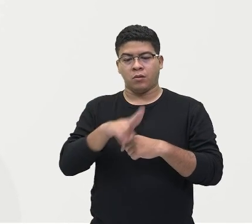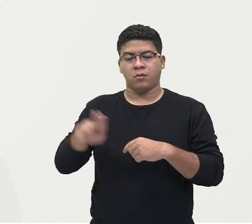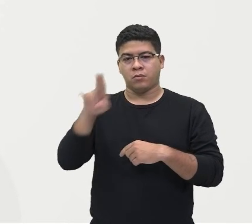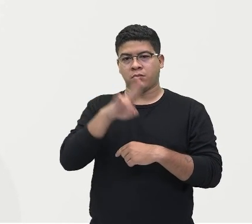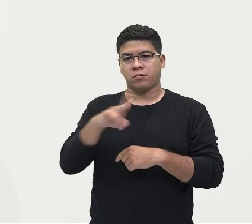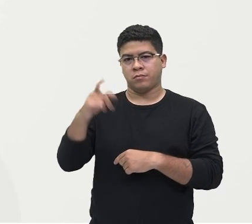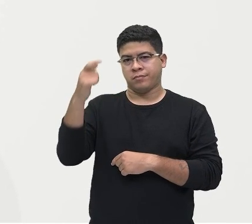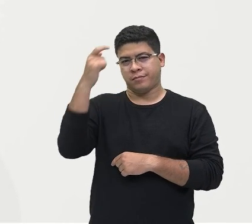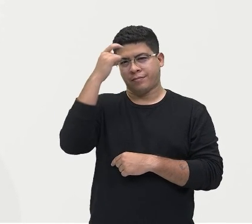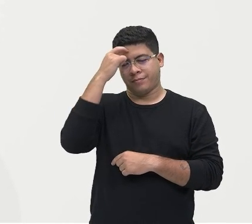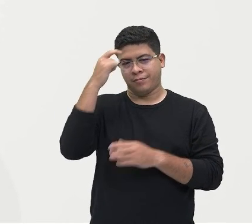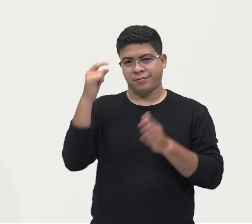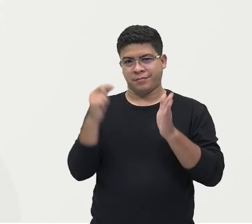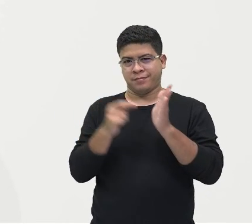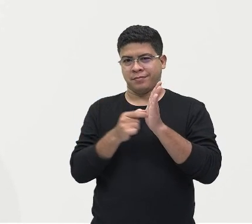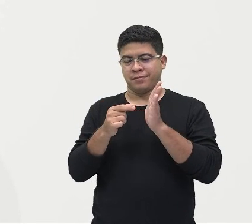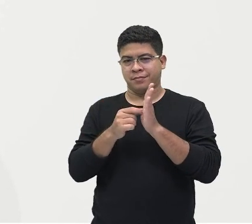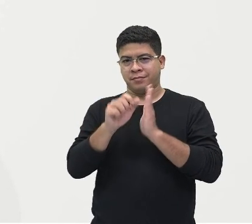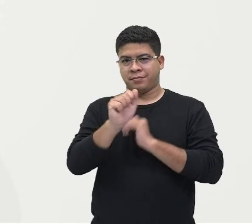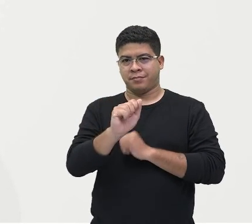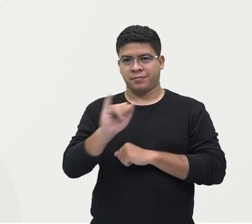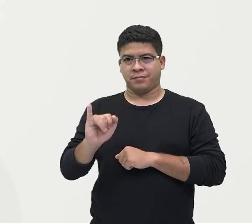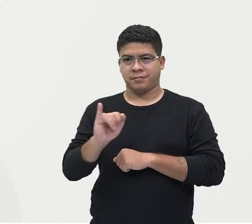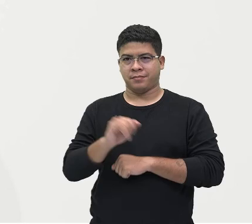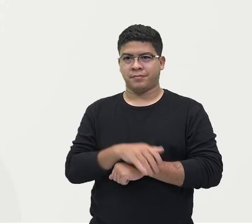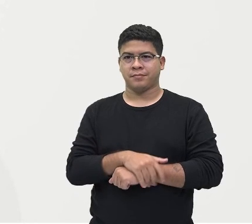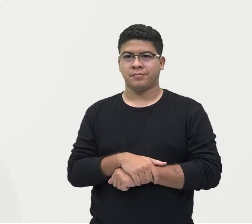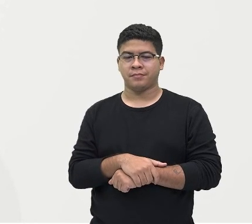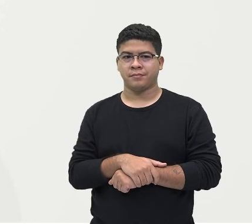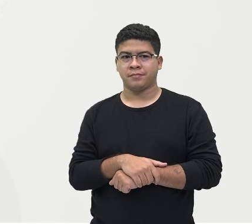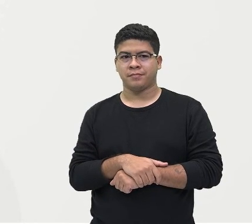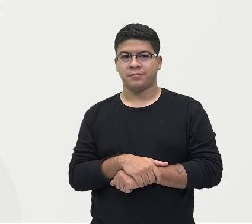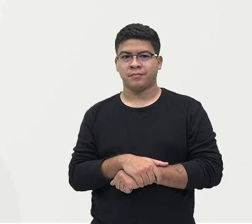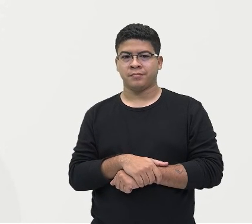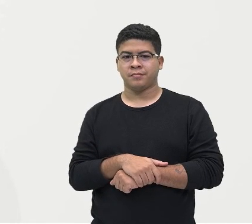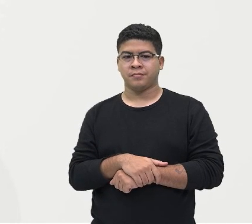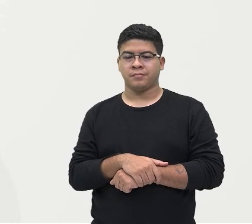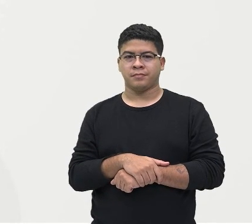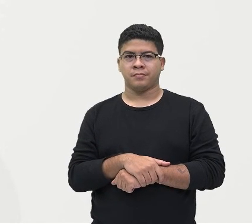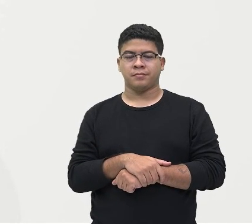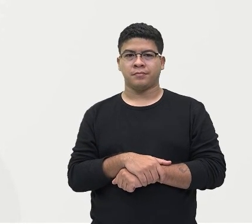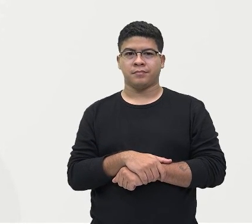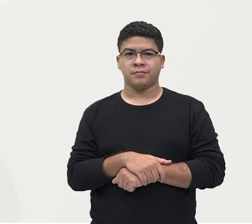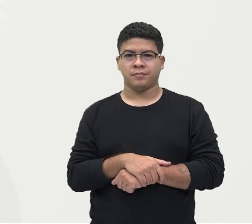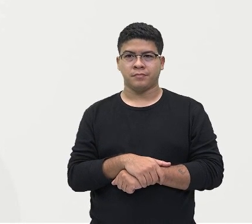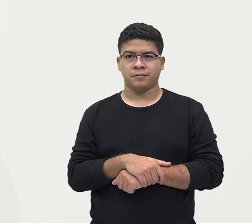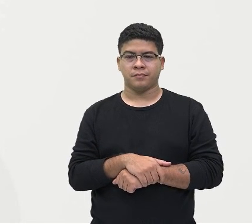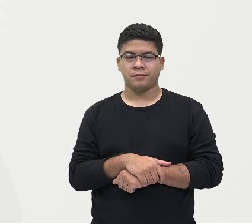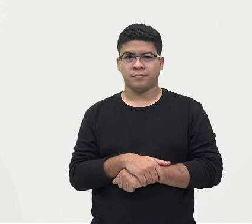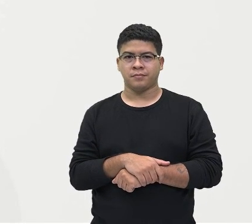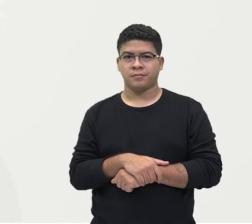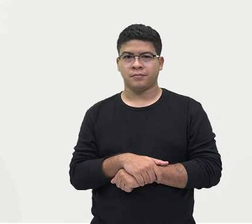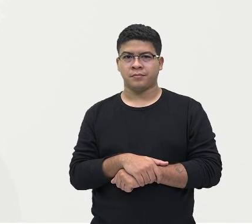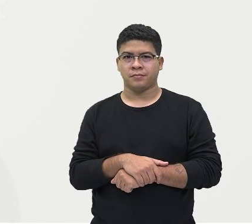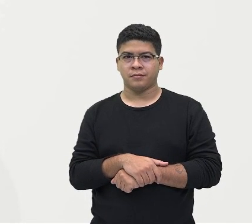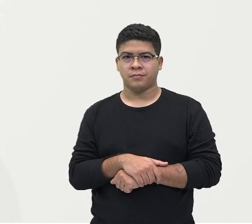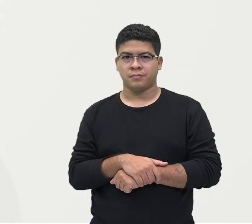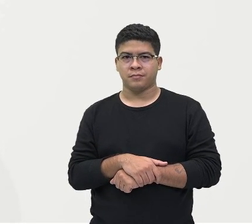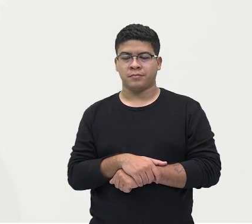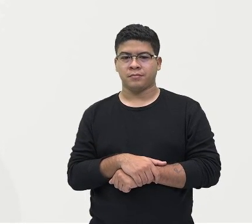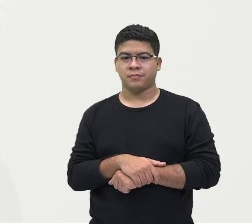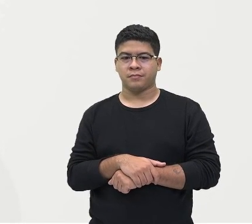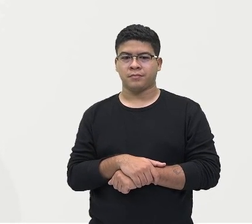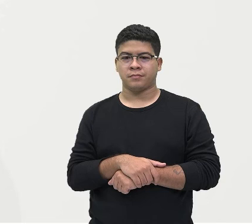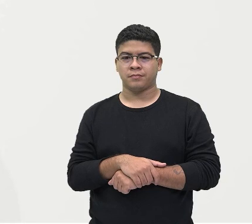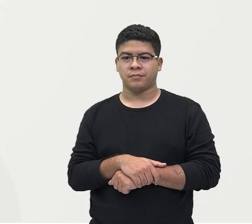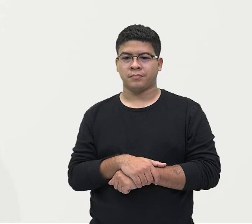aprendizado das máquinas. E finalizando esse pequeno trecho que a gente está analisando, né? Tem mais esse pedacinho aqui, vamos